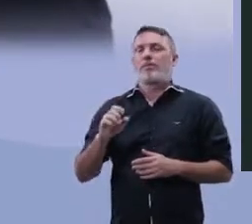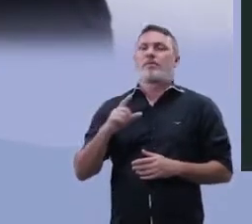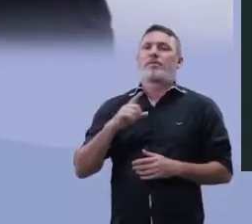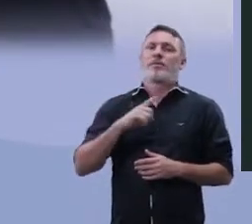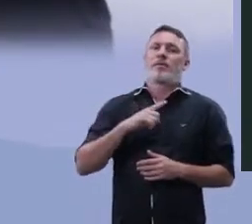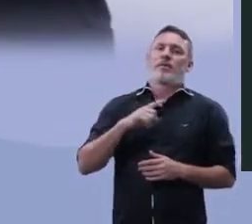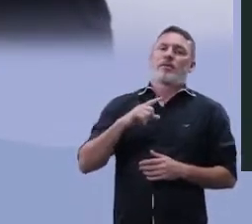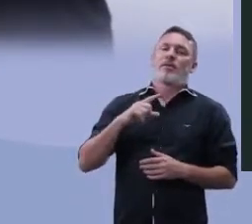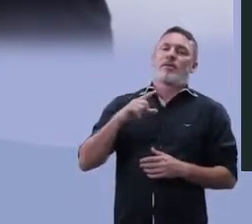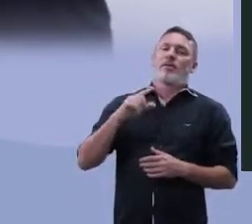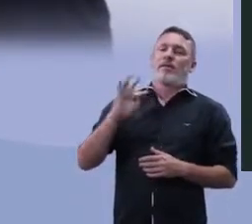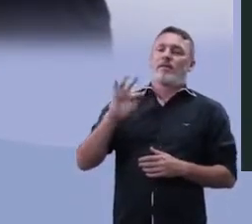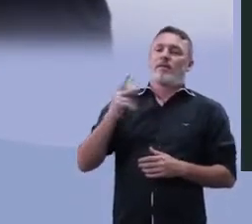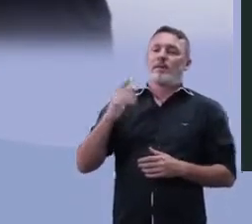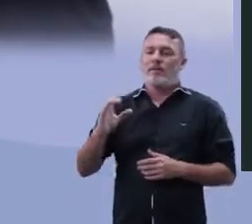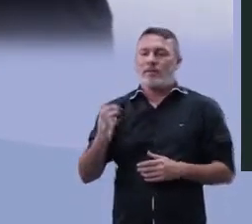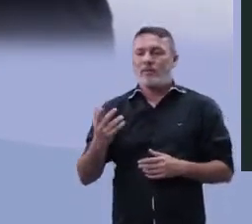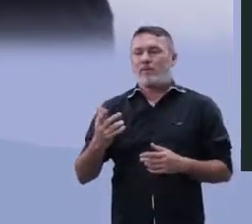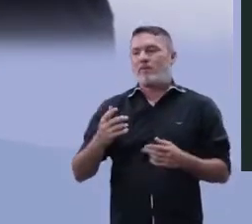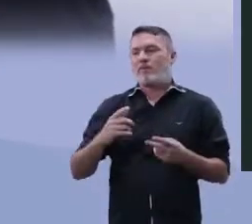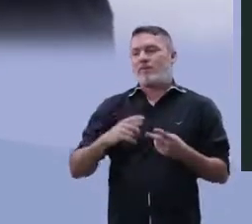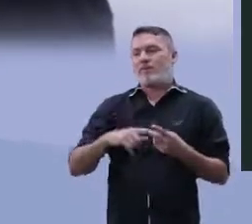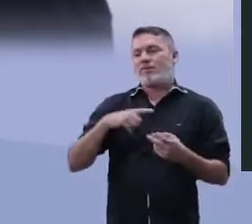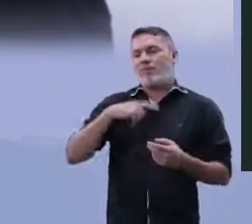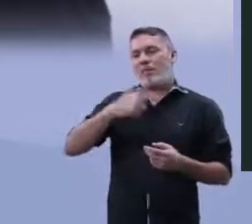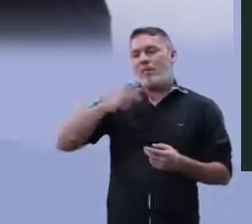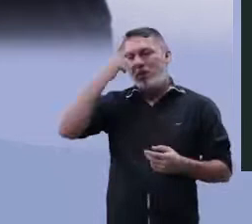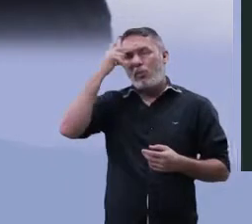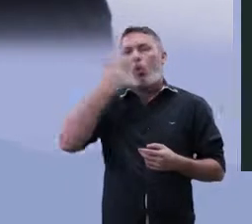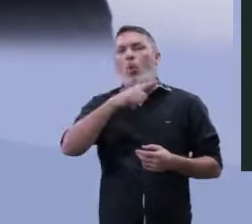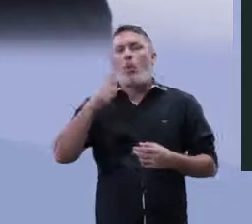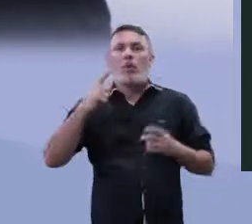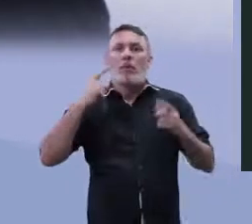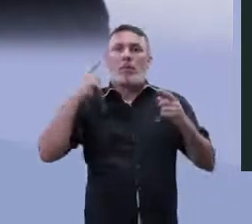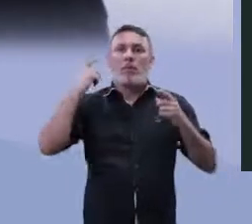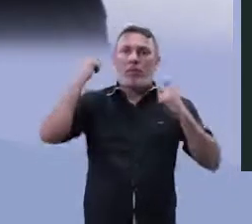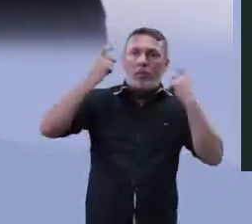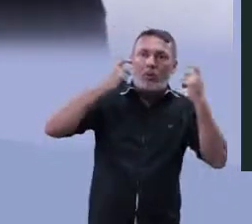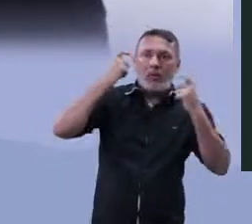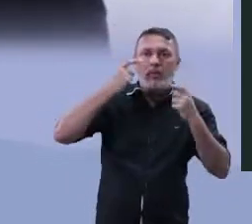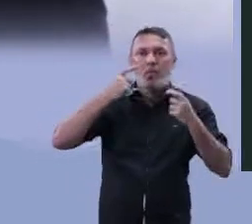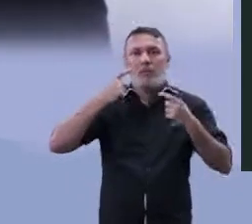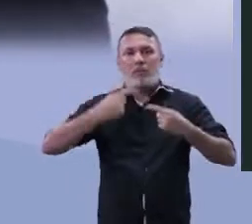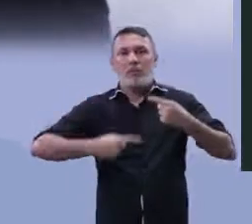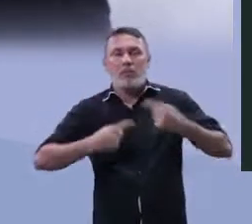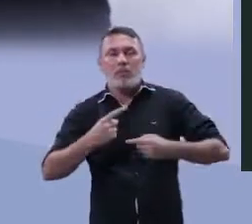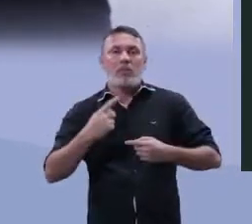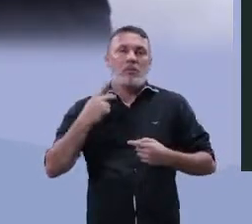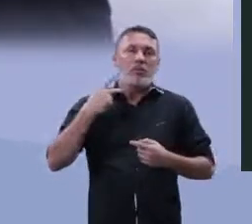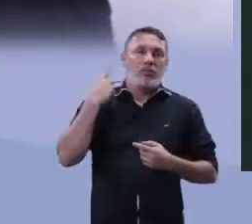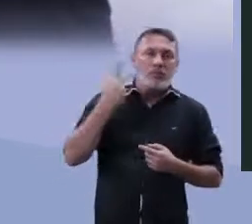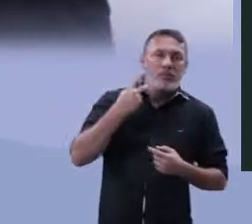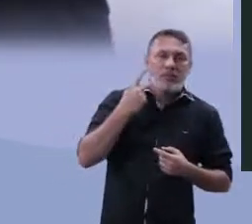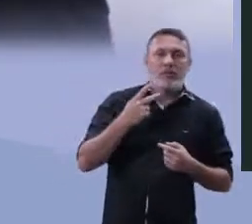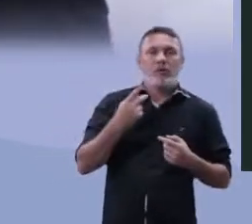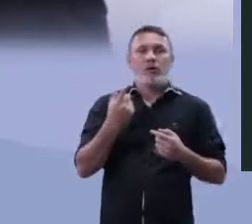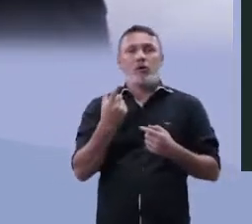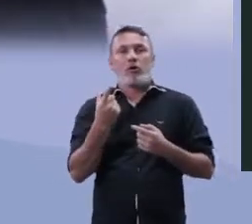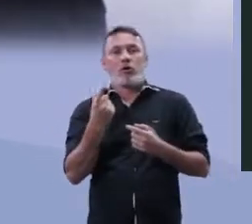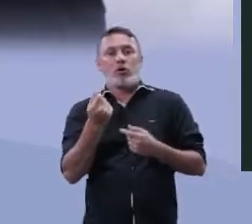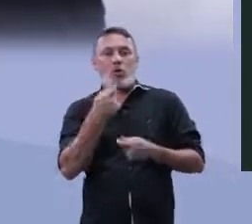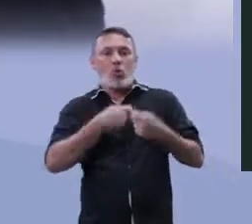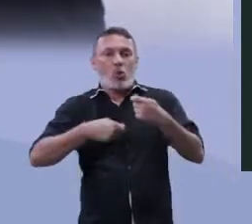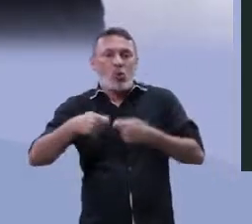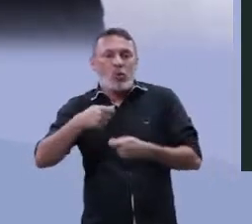o Ottaviani, por exemplo, o Márcio Postman, o Ottaviani está preocupado com as questões políticas e o Postman está preocupado com a